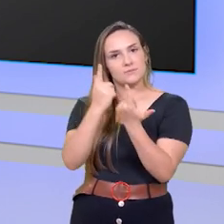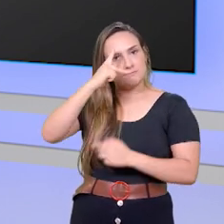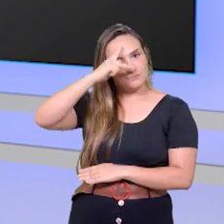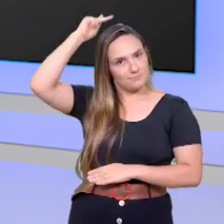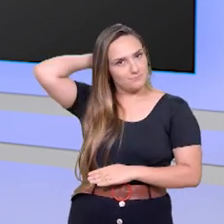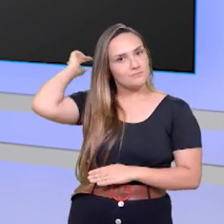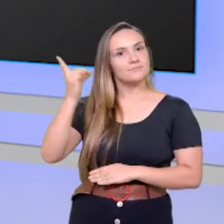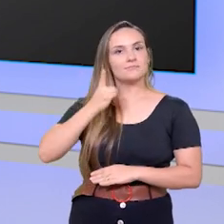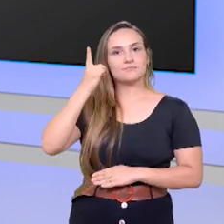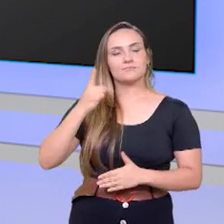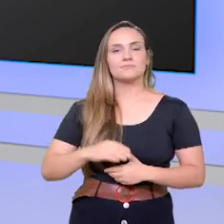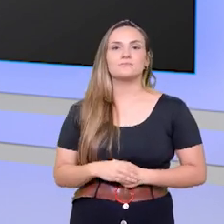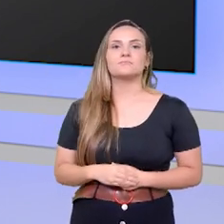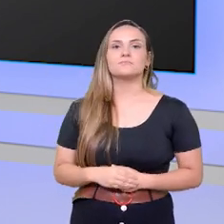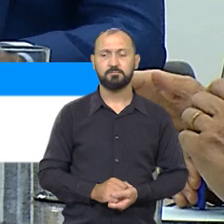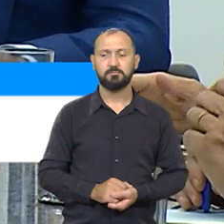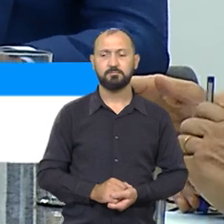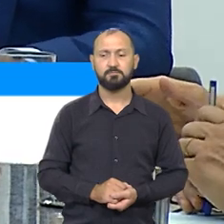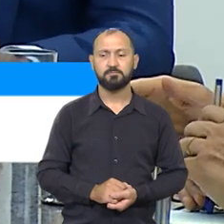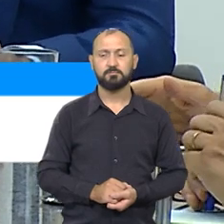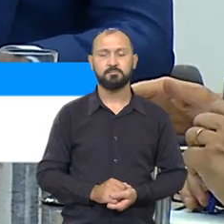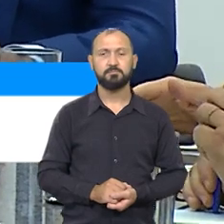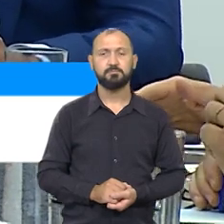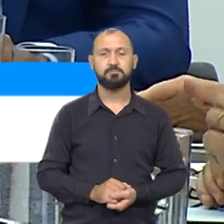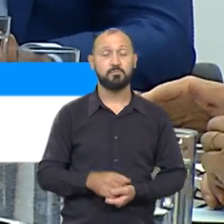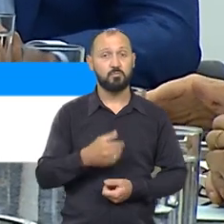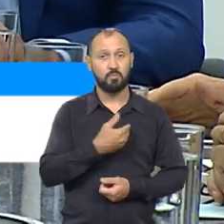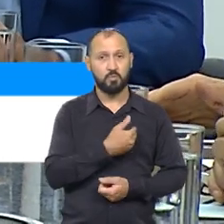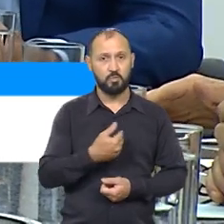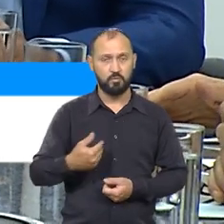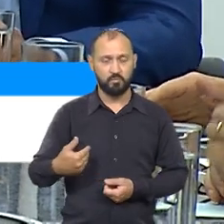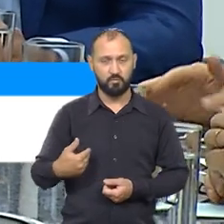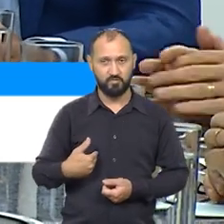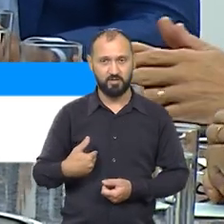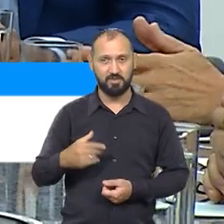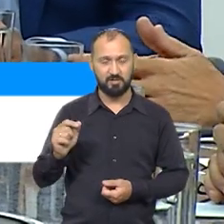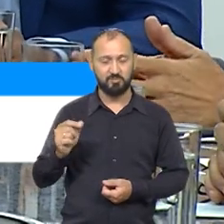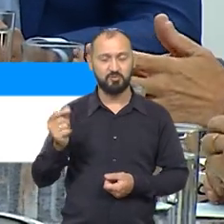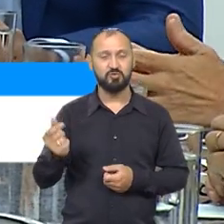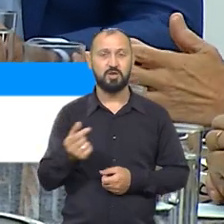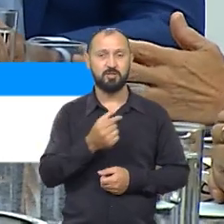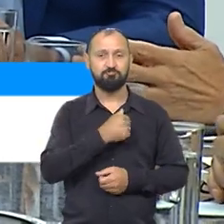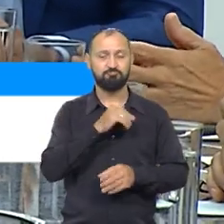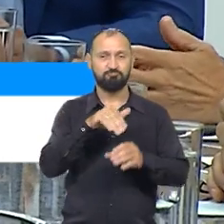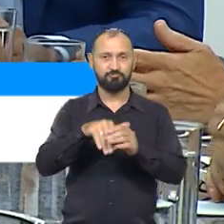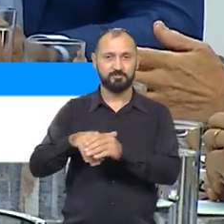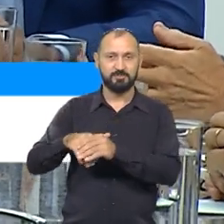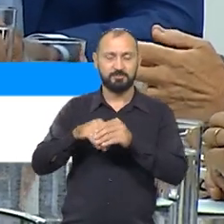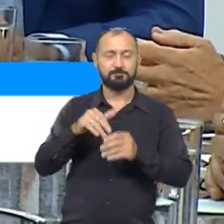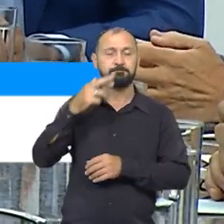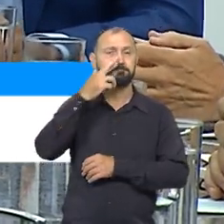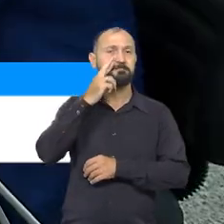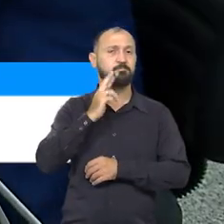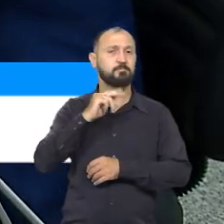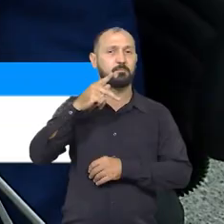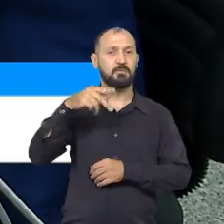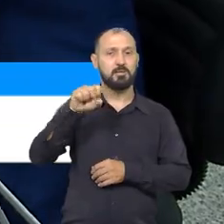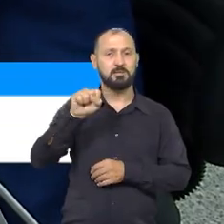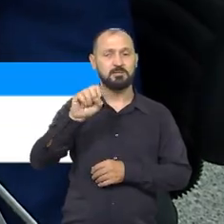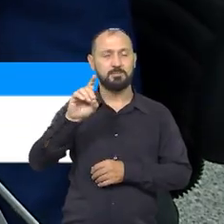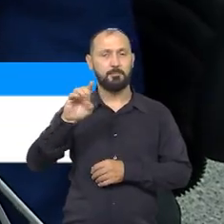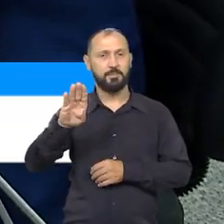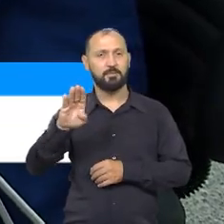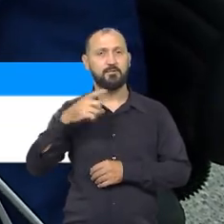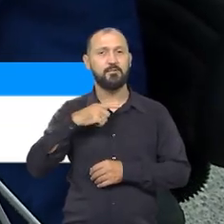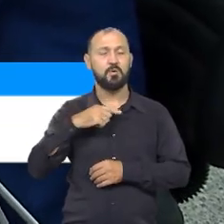Lemes Deputado Paulo Correia o governador eleito por Mato Grosso do Sul Eduardo Ridel do PSDB participou